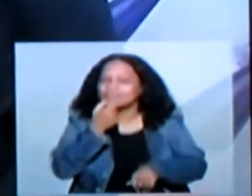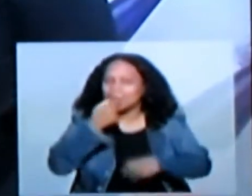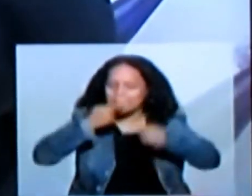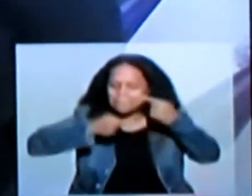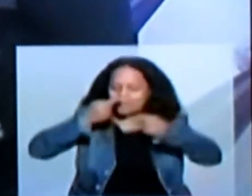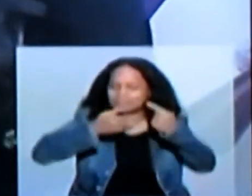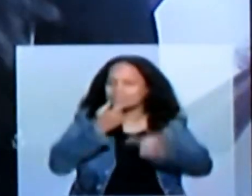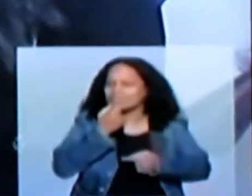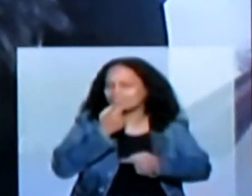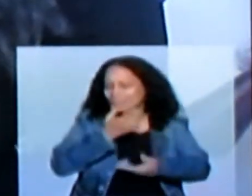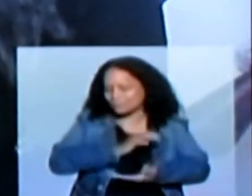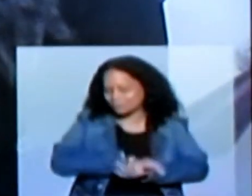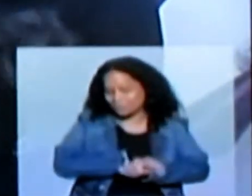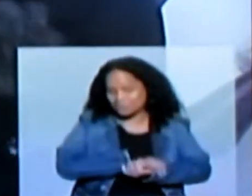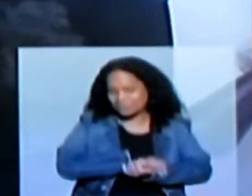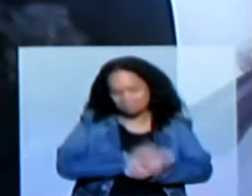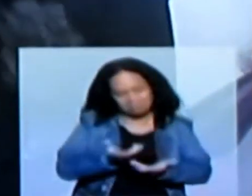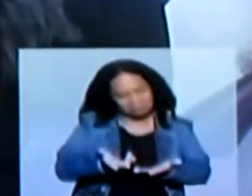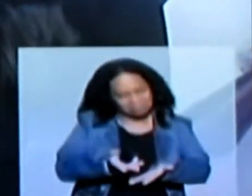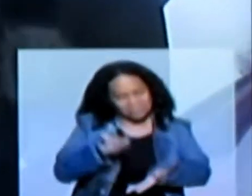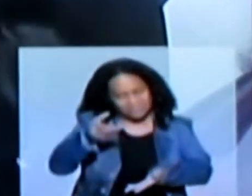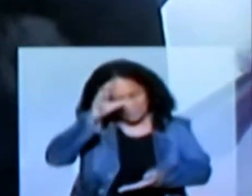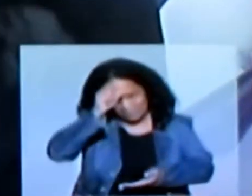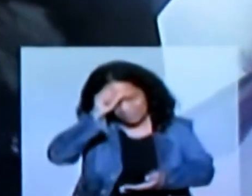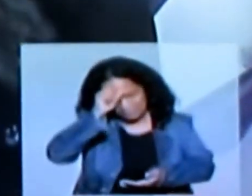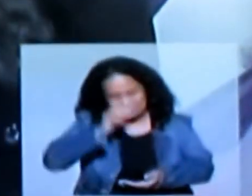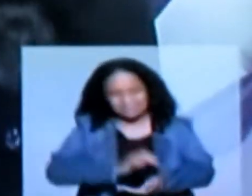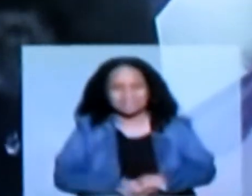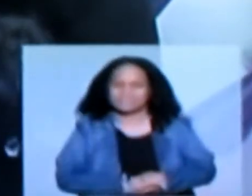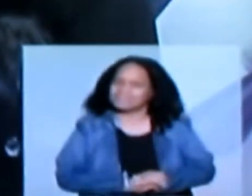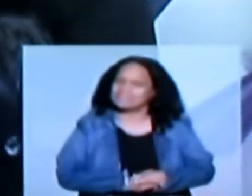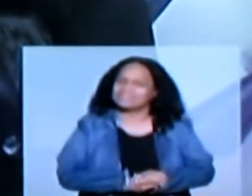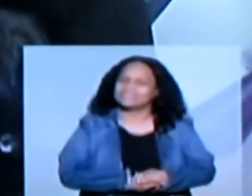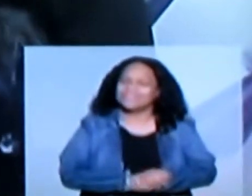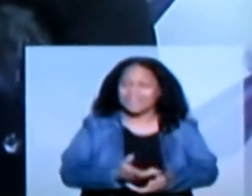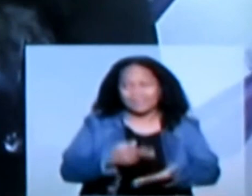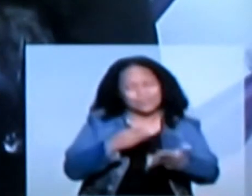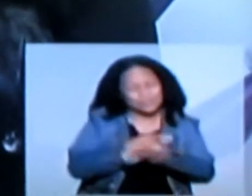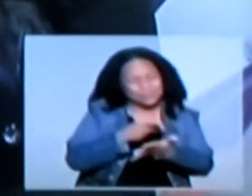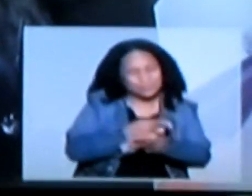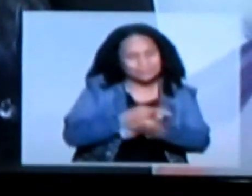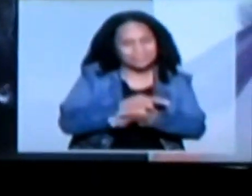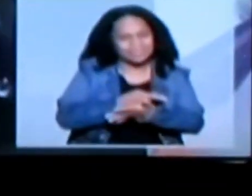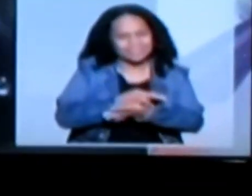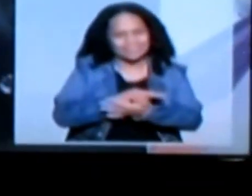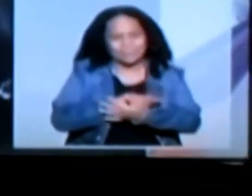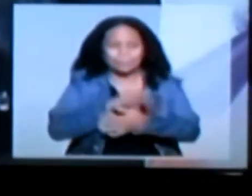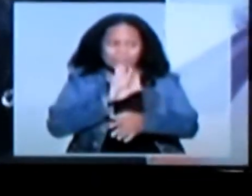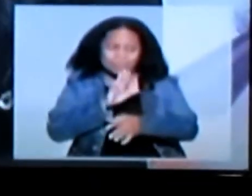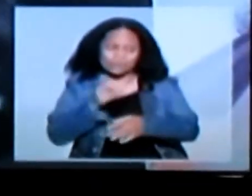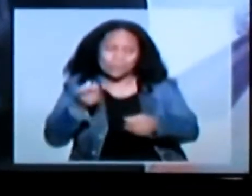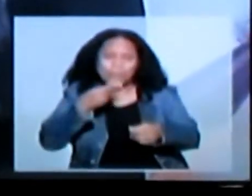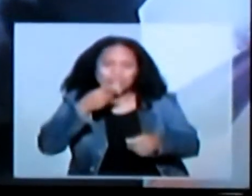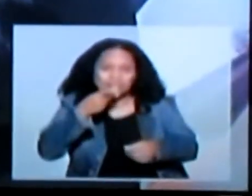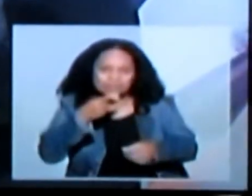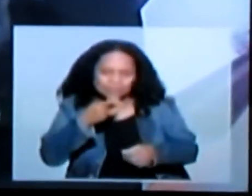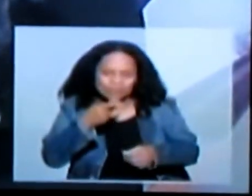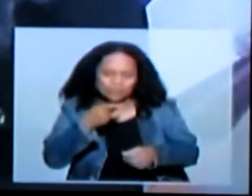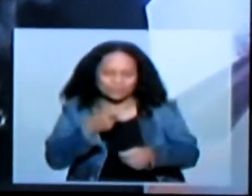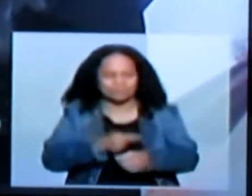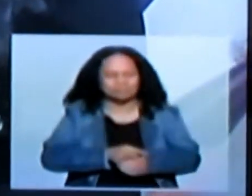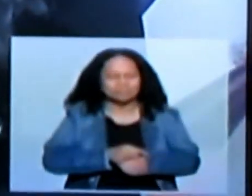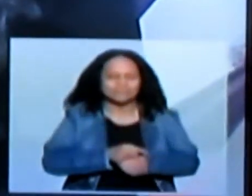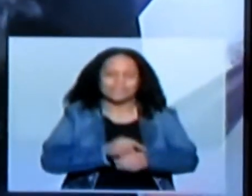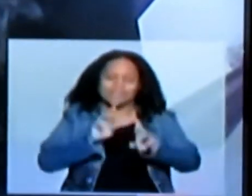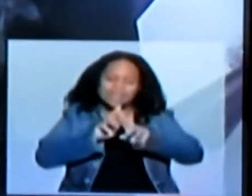e ouvia os filmes, sei lá o quê. E já tinha ouvido. É uma mancada, né? Porque, e aí vamos falar da diferença